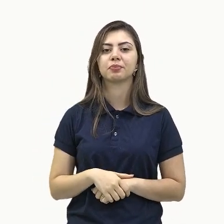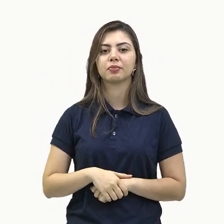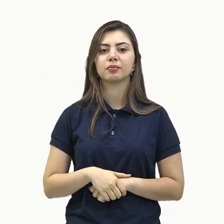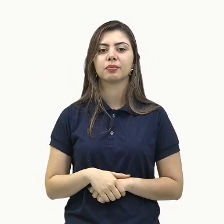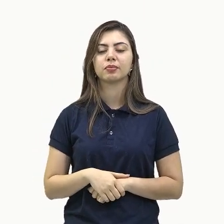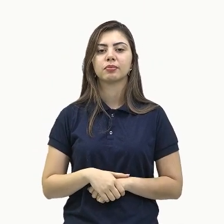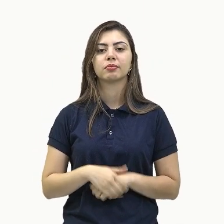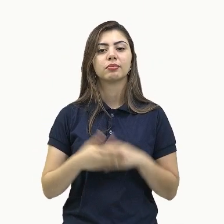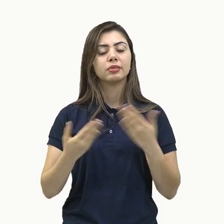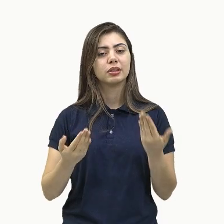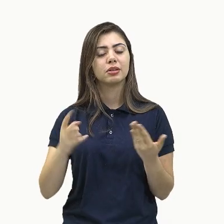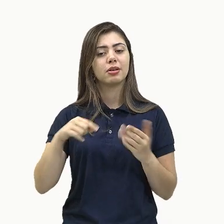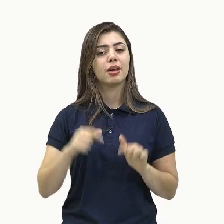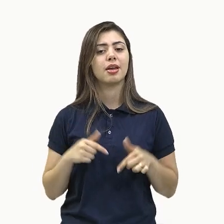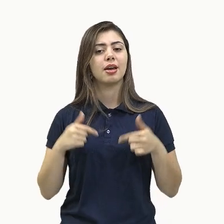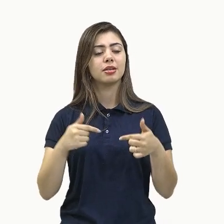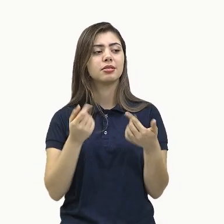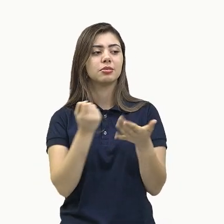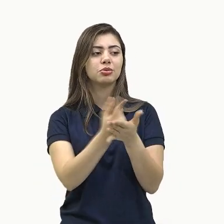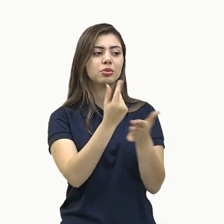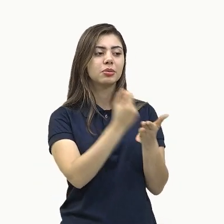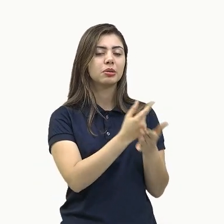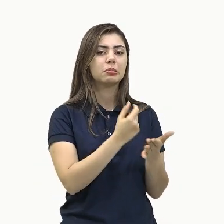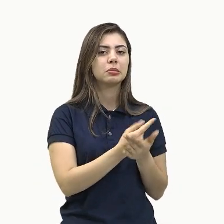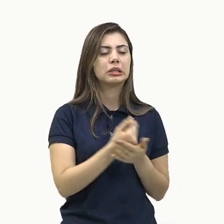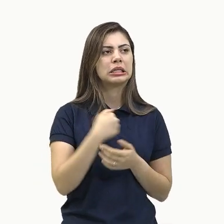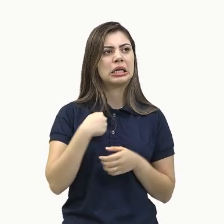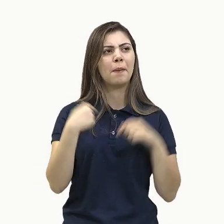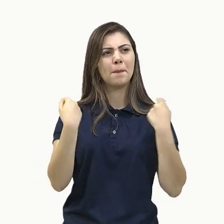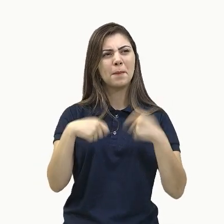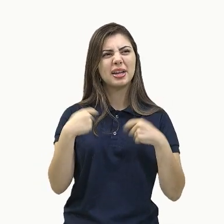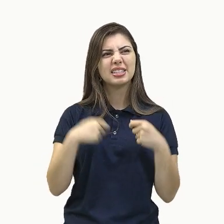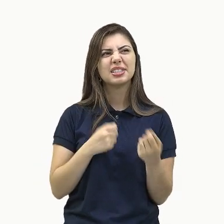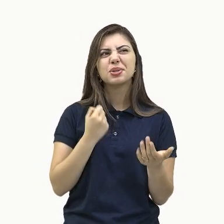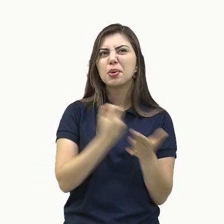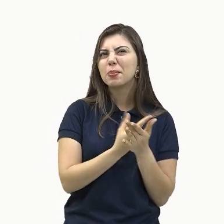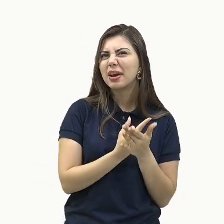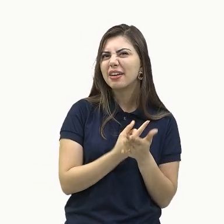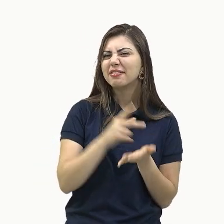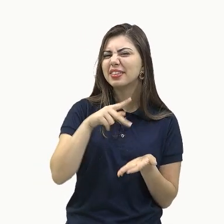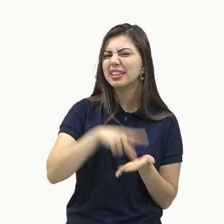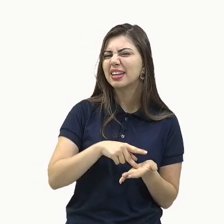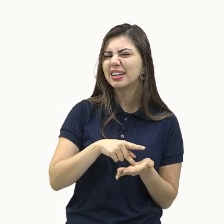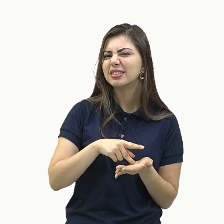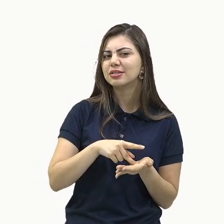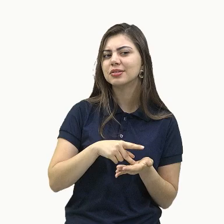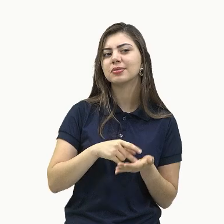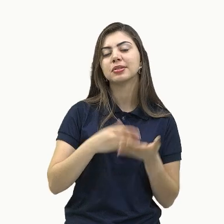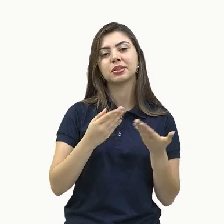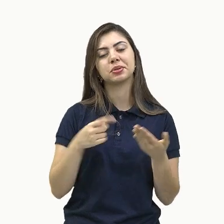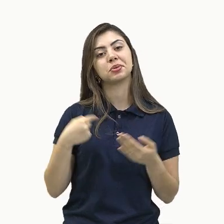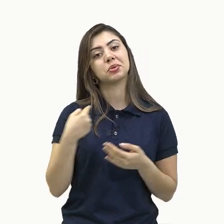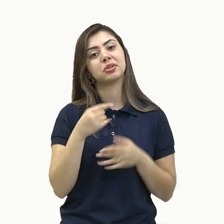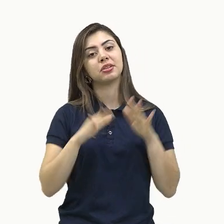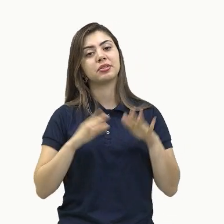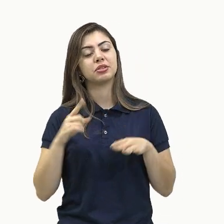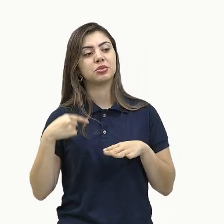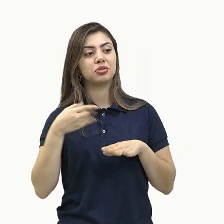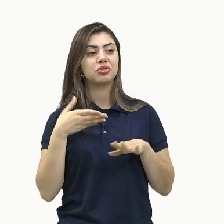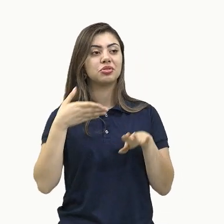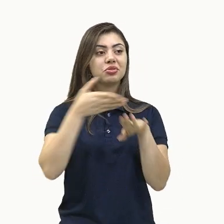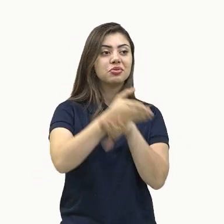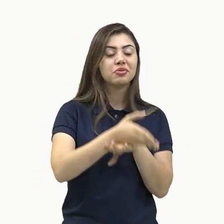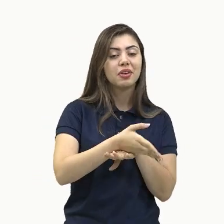reflexão sobre esses hábitos de consumo. Eu preciso mesmo disso? Quando a gente sai para comprar, né? Para a gente